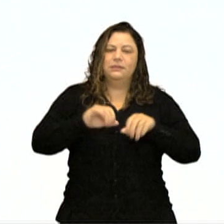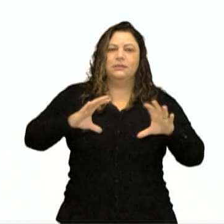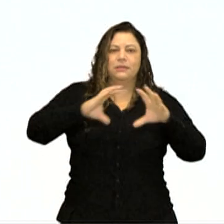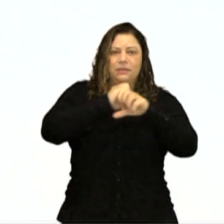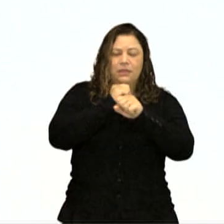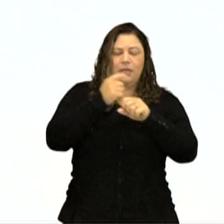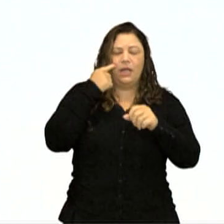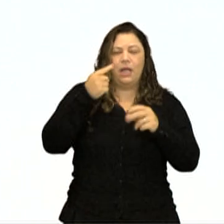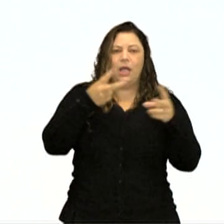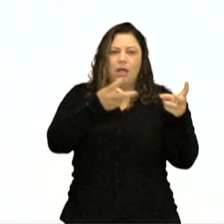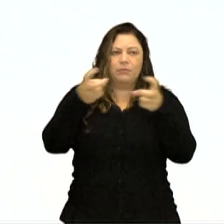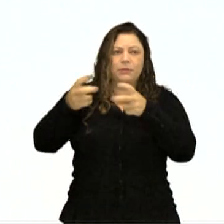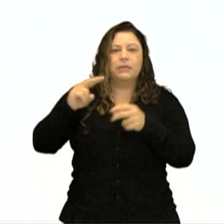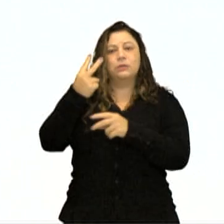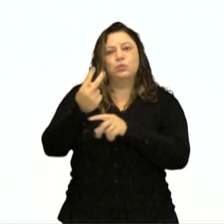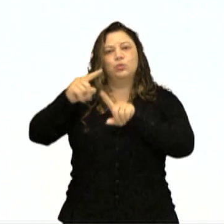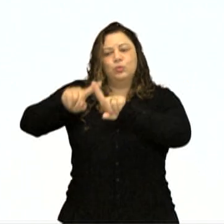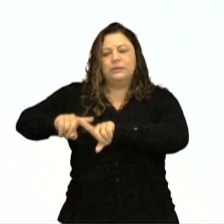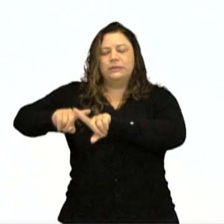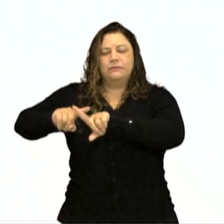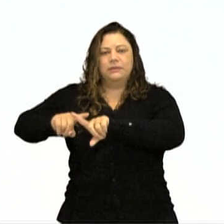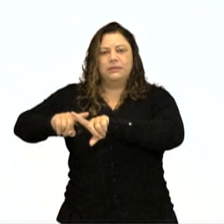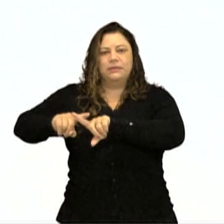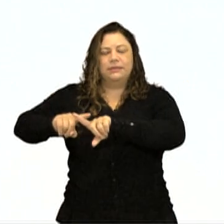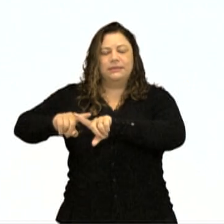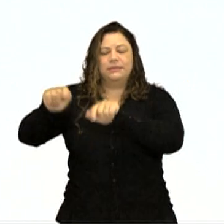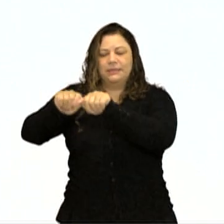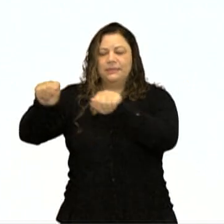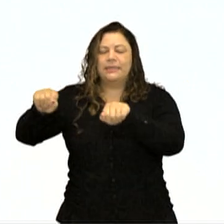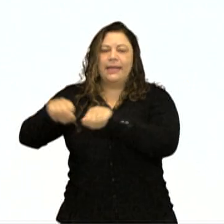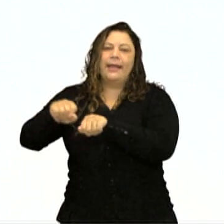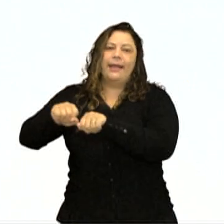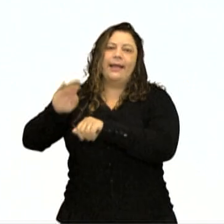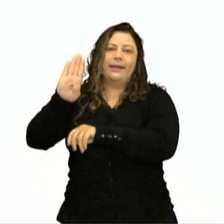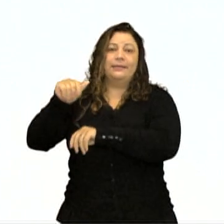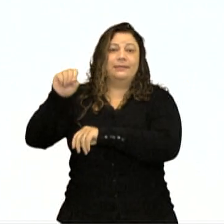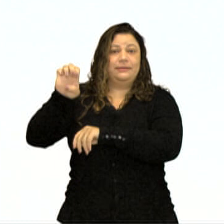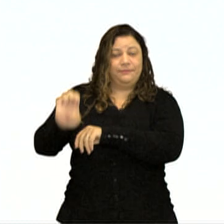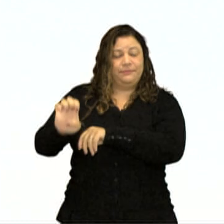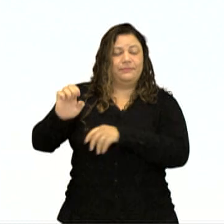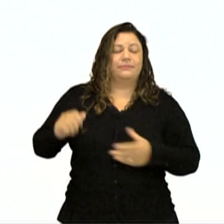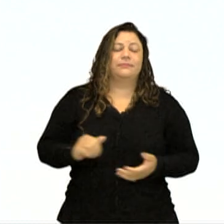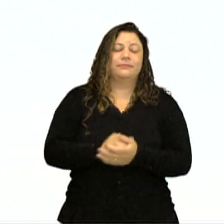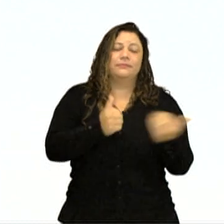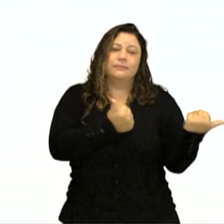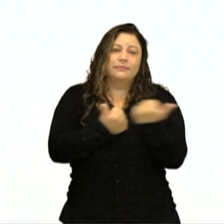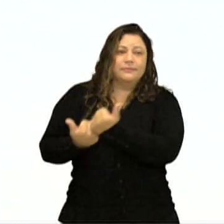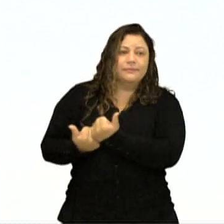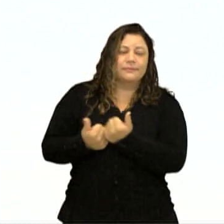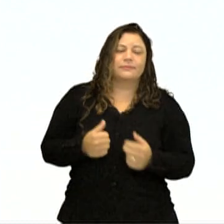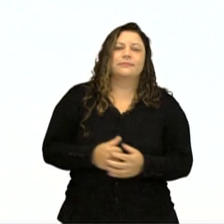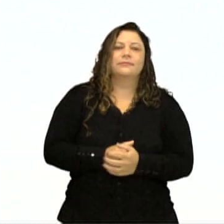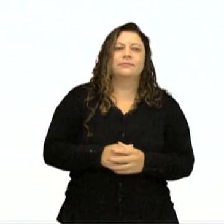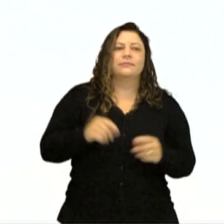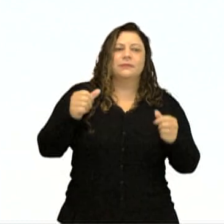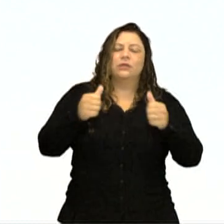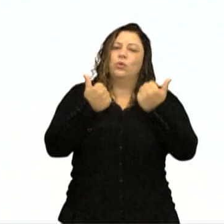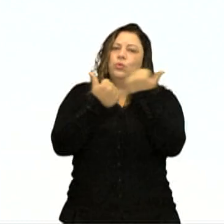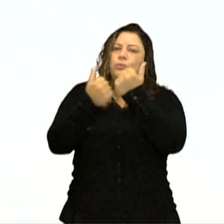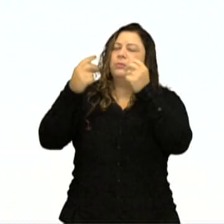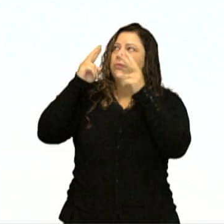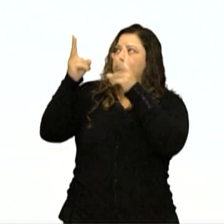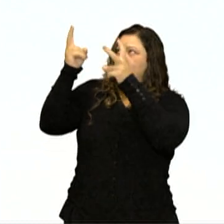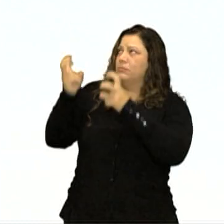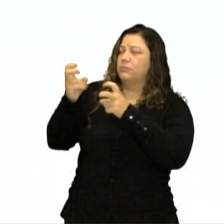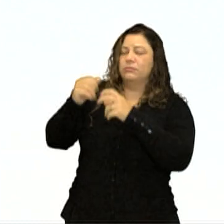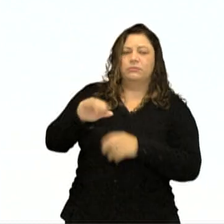lateral mais 2 vezes a área da base. Tudo bem? Se eu substituir a área lateral e a área da base aqui